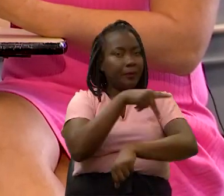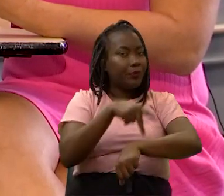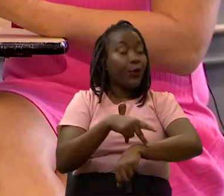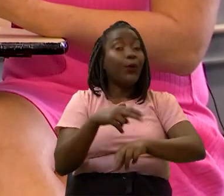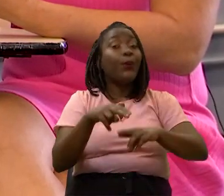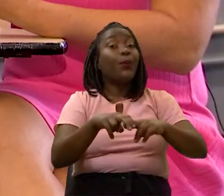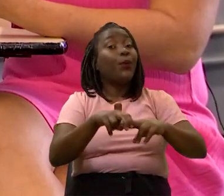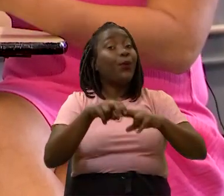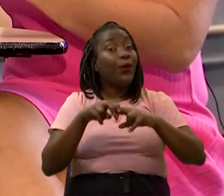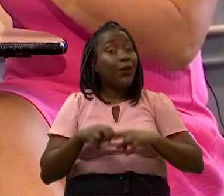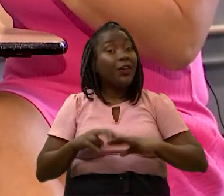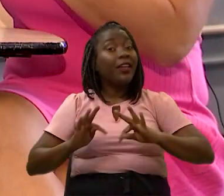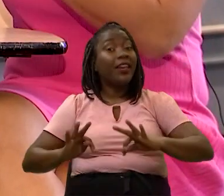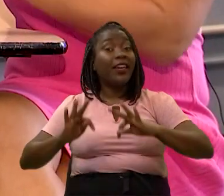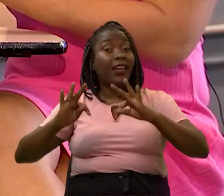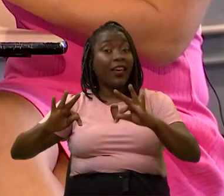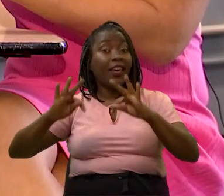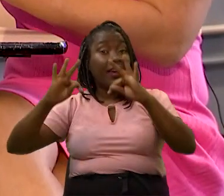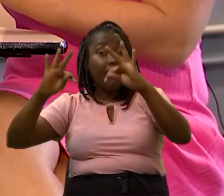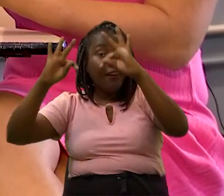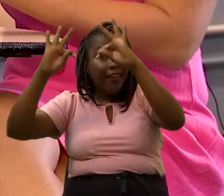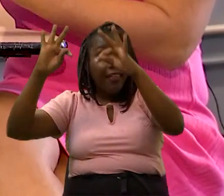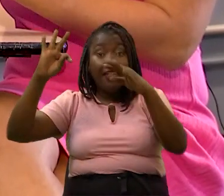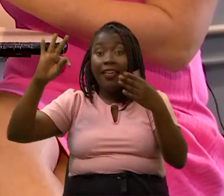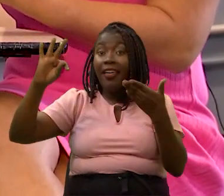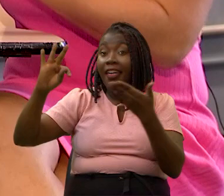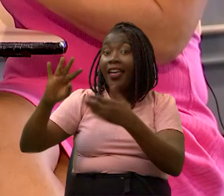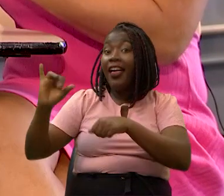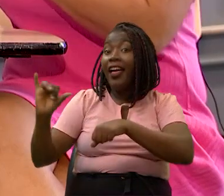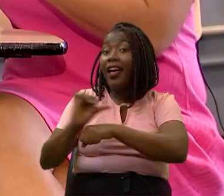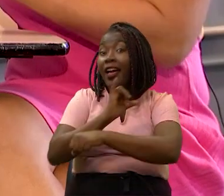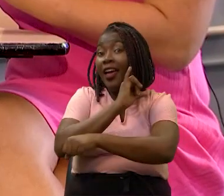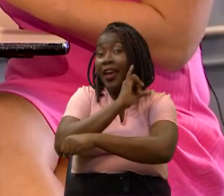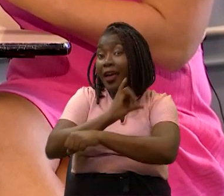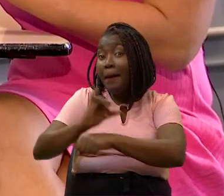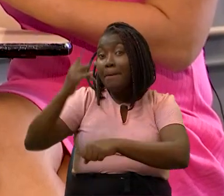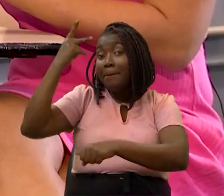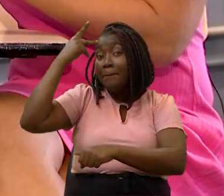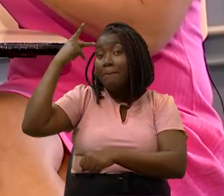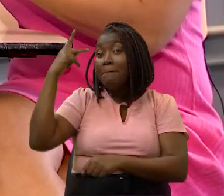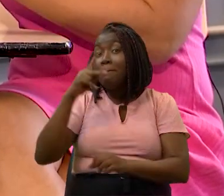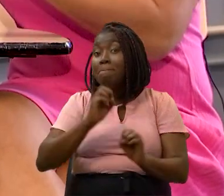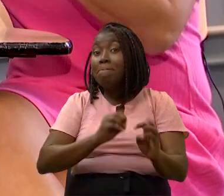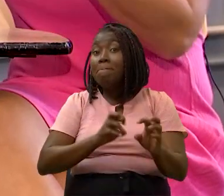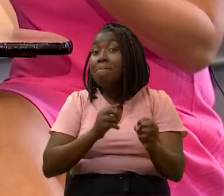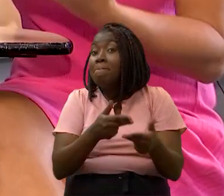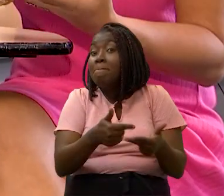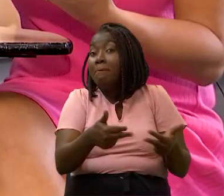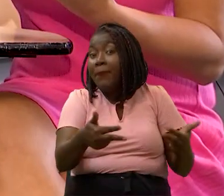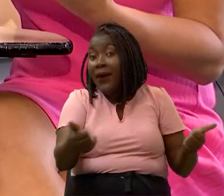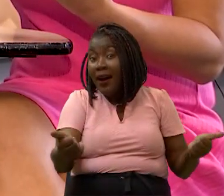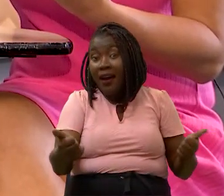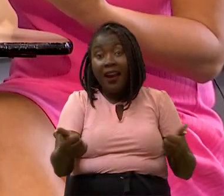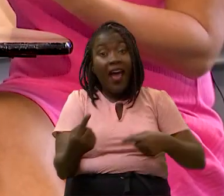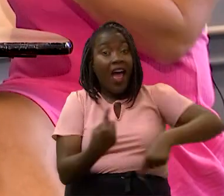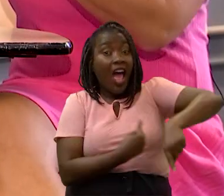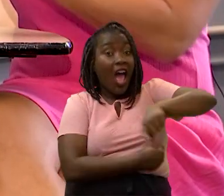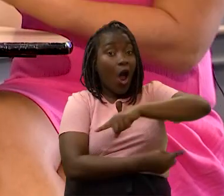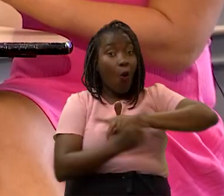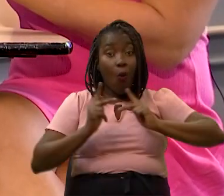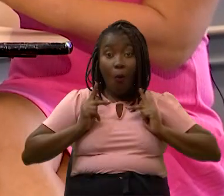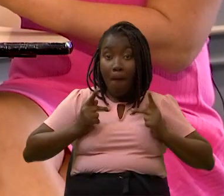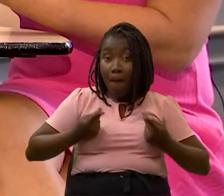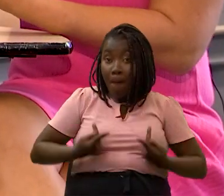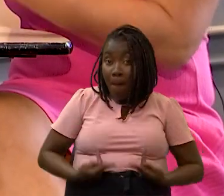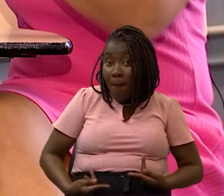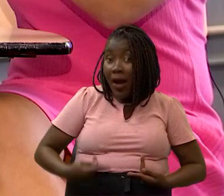proposta pedagógica, porque as tecnologias, elas são estratégias para ensinar algo. As